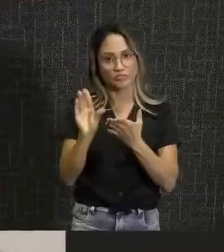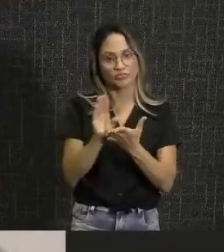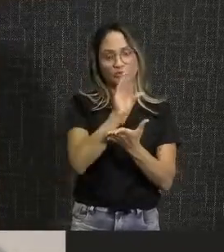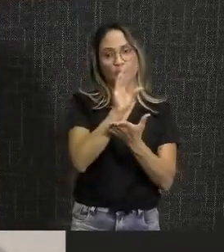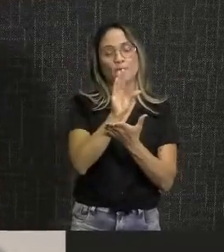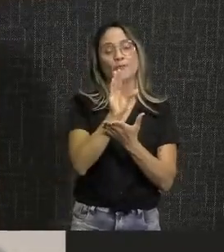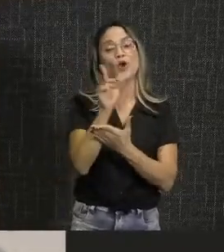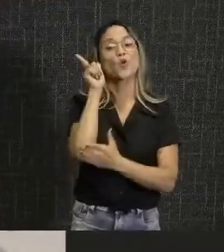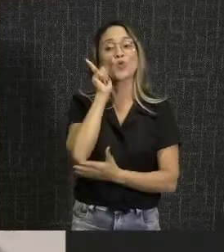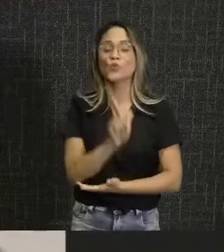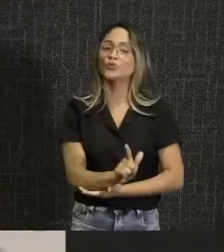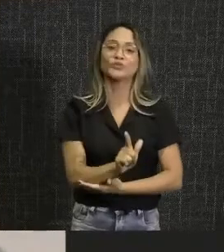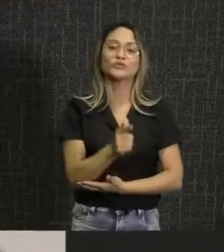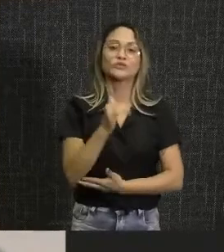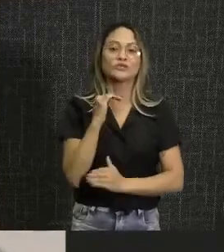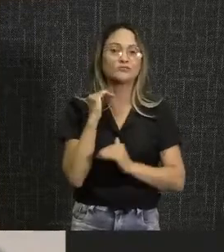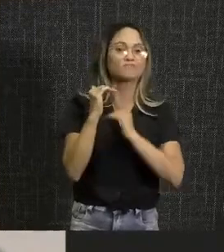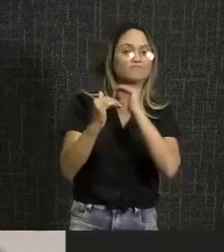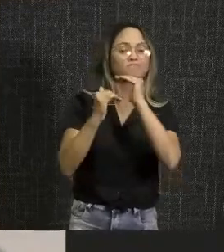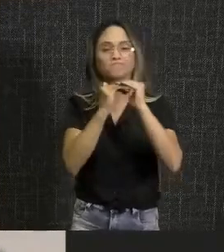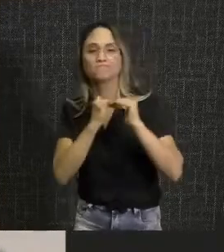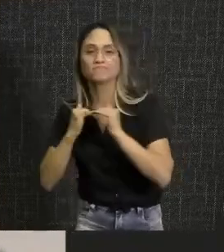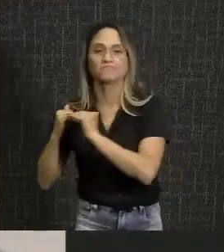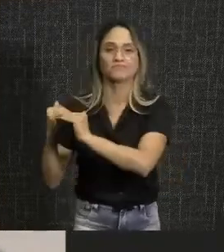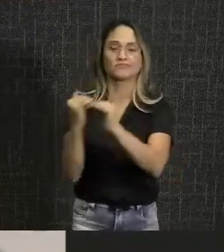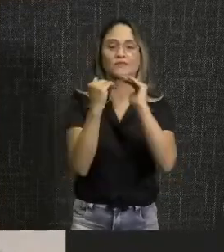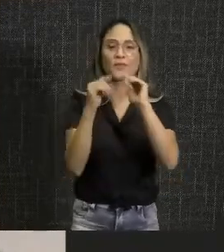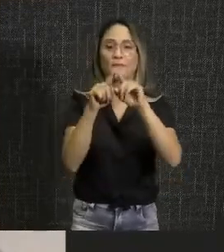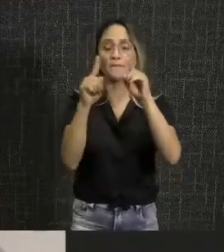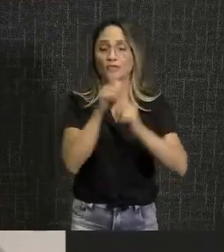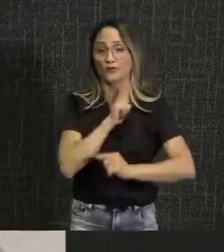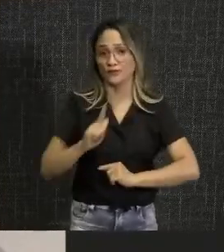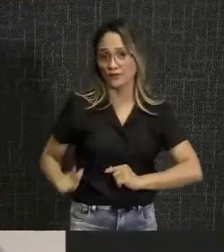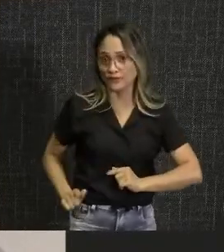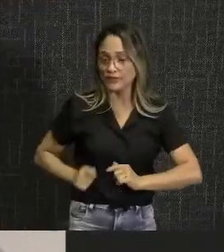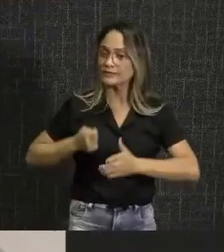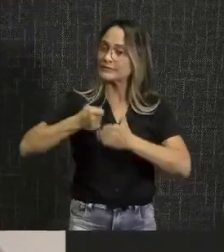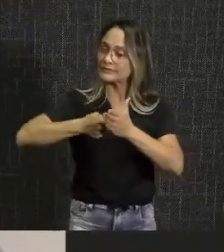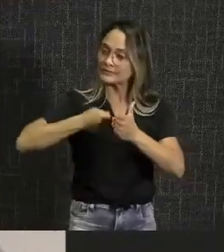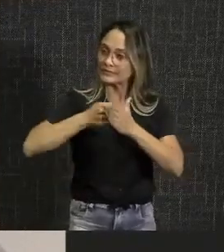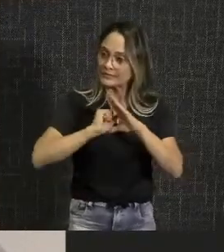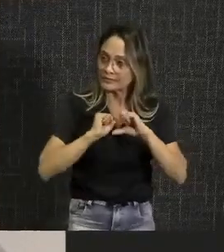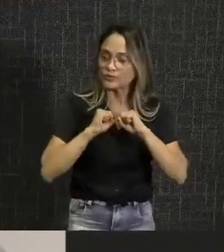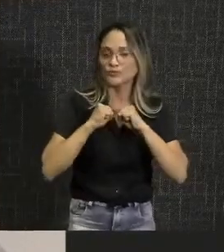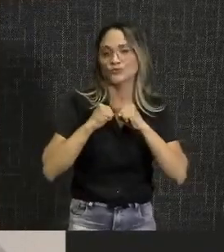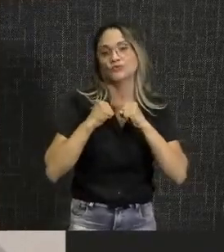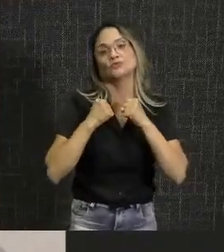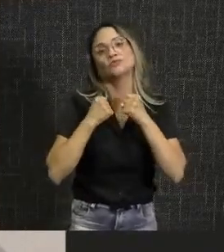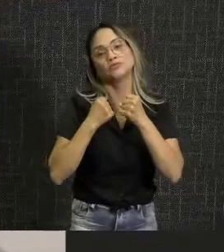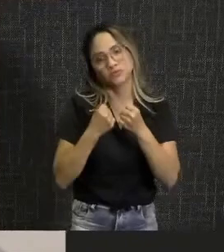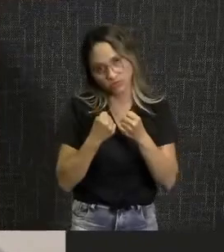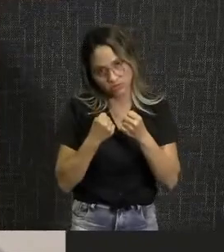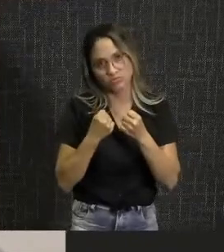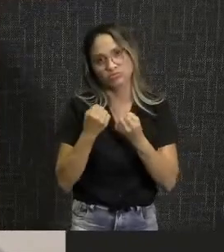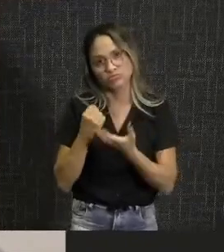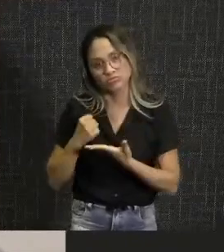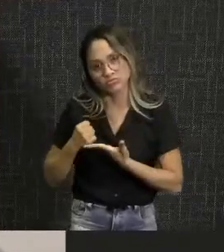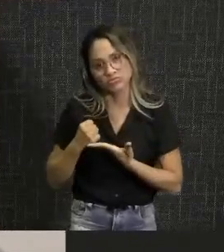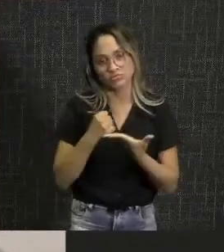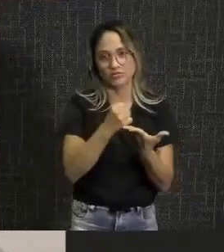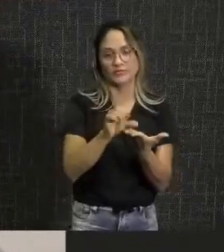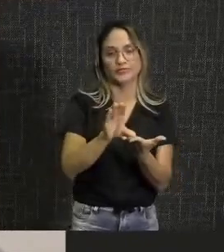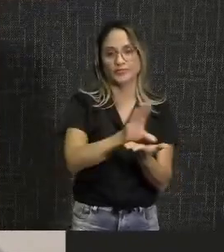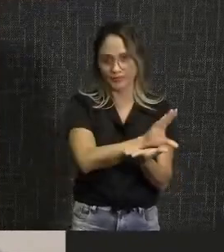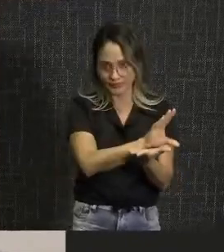conseguir manter, mas ele, na medida do possível, até onde a gente puder levar o auxílio como um mecanismo